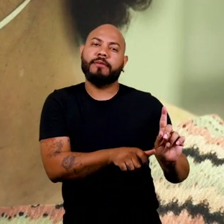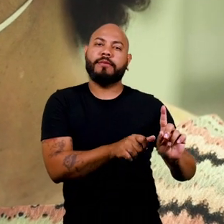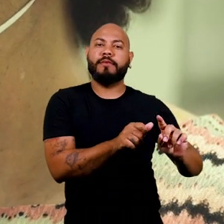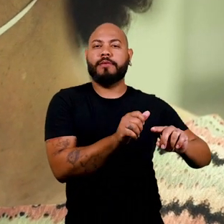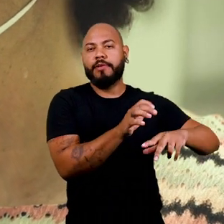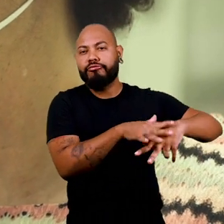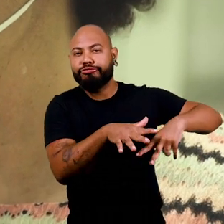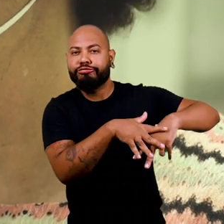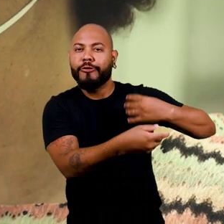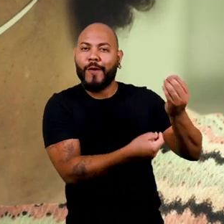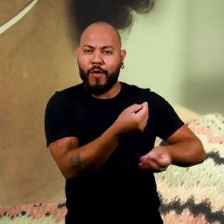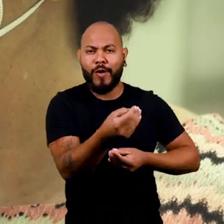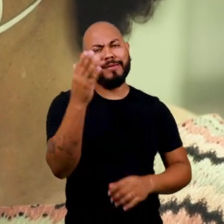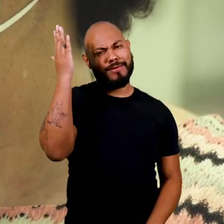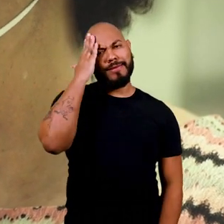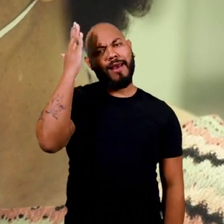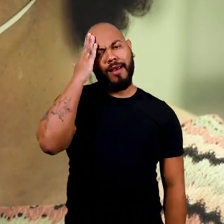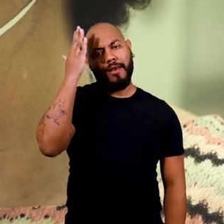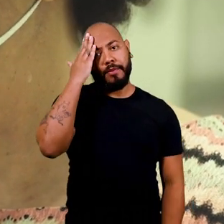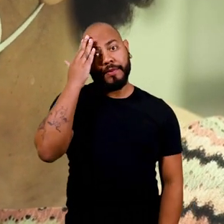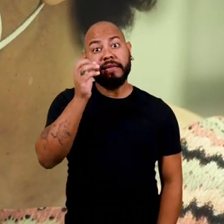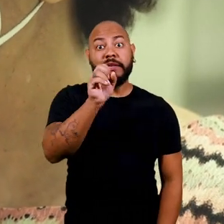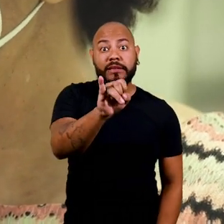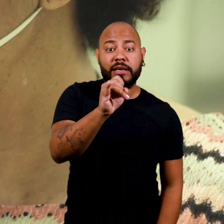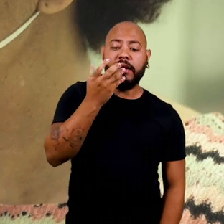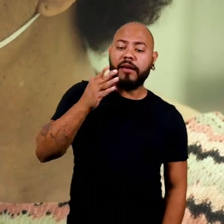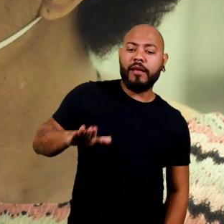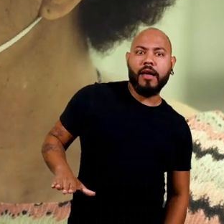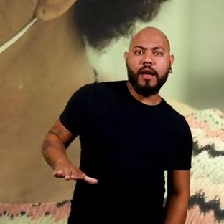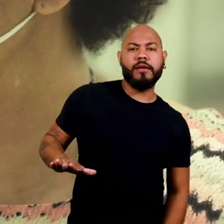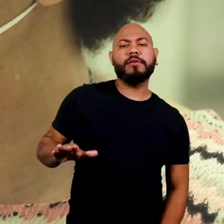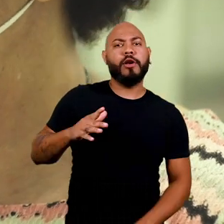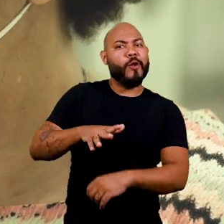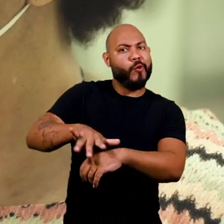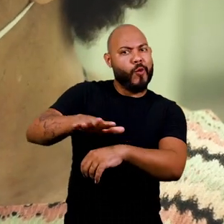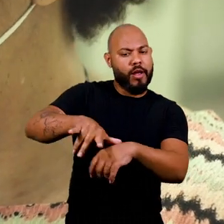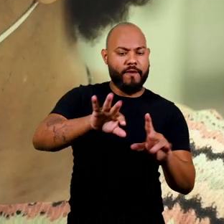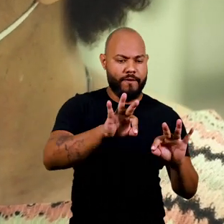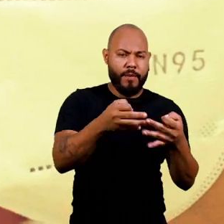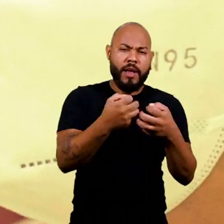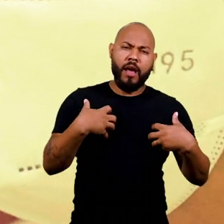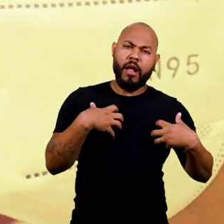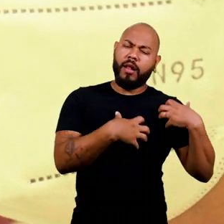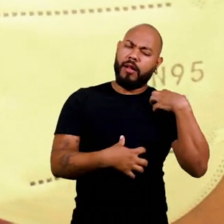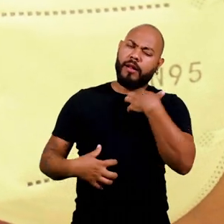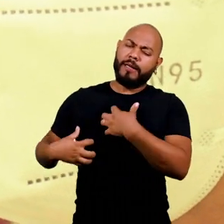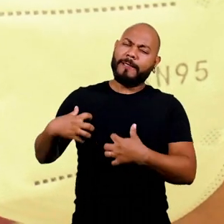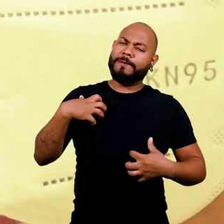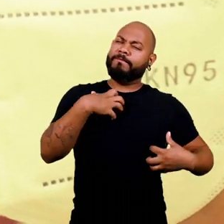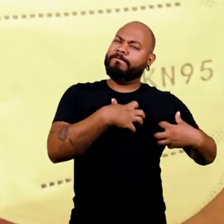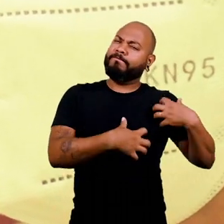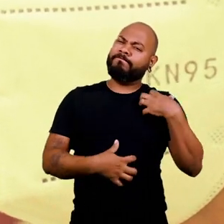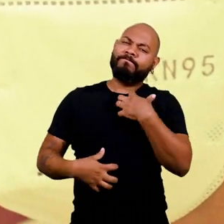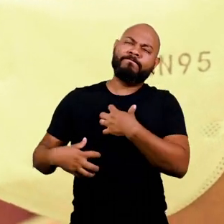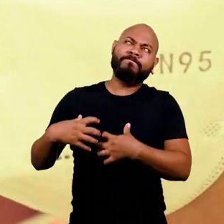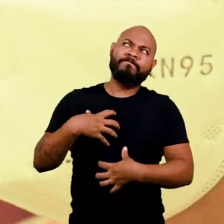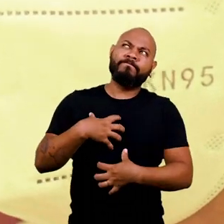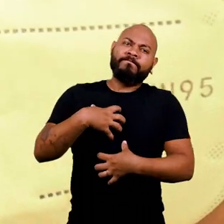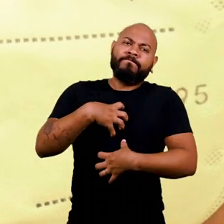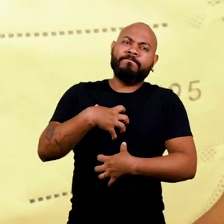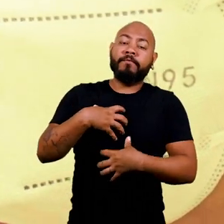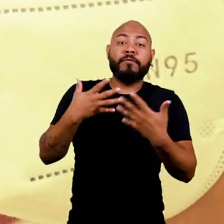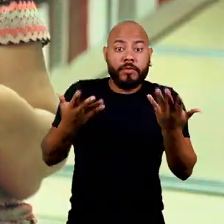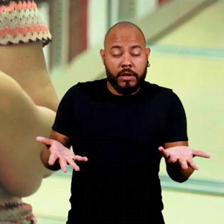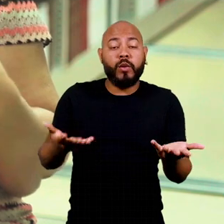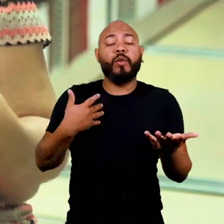que você tem uma criança doente, você mexe com toda a estrutura familiar. E é importante porque, como ela é